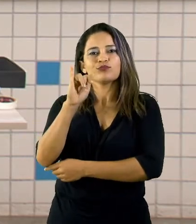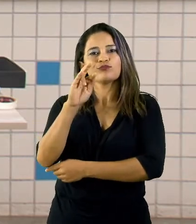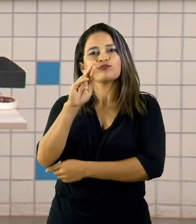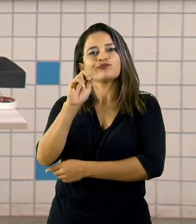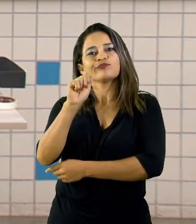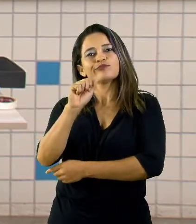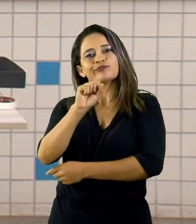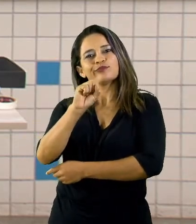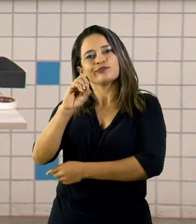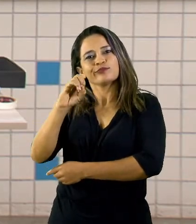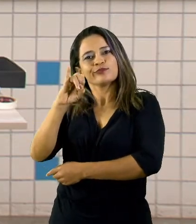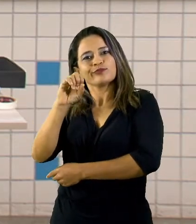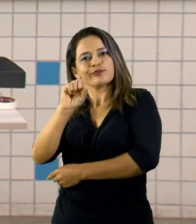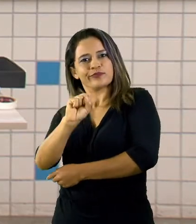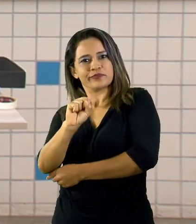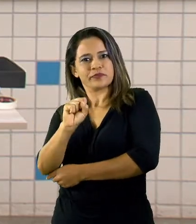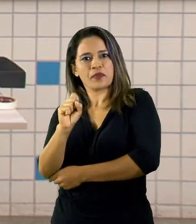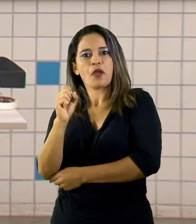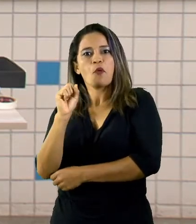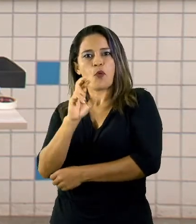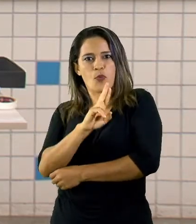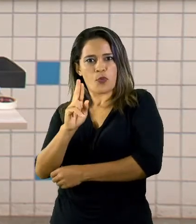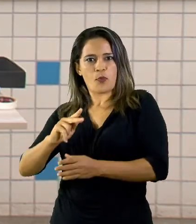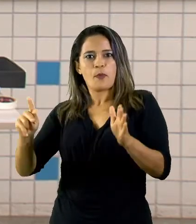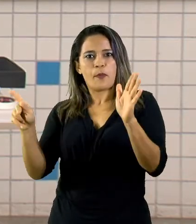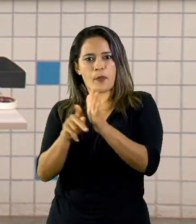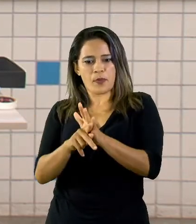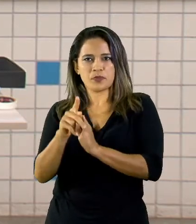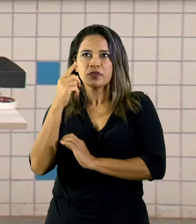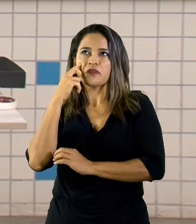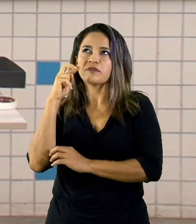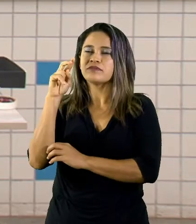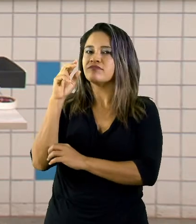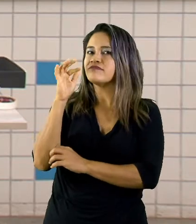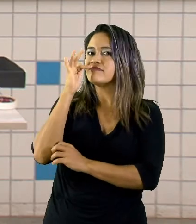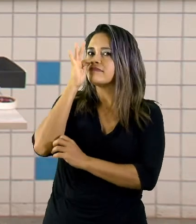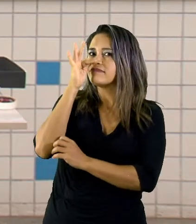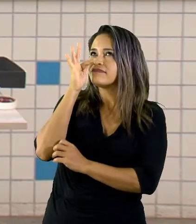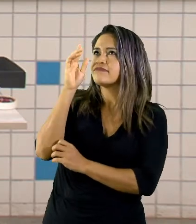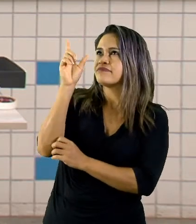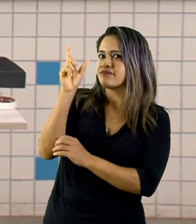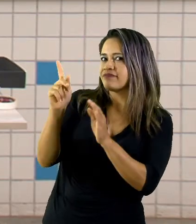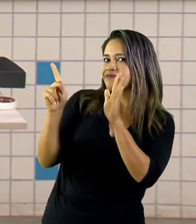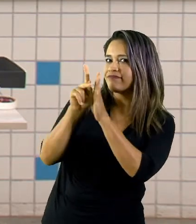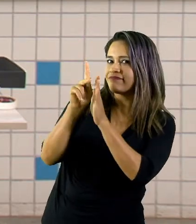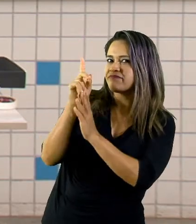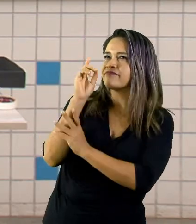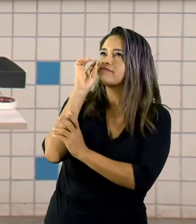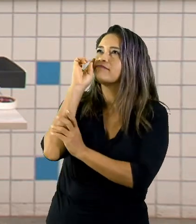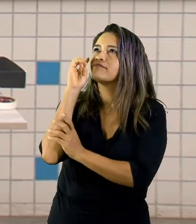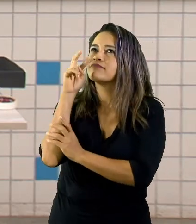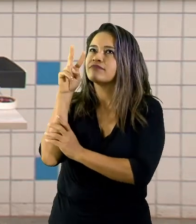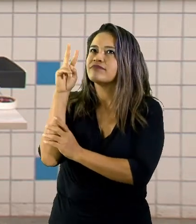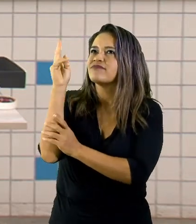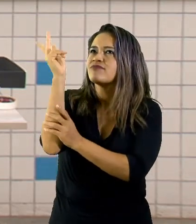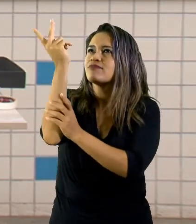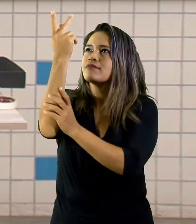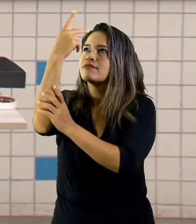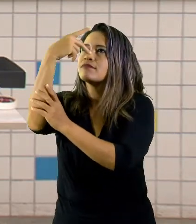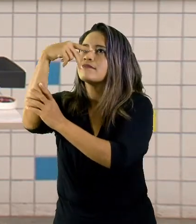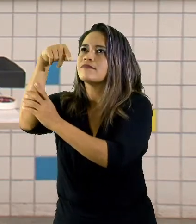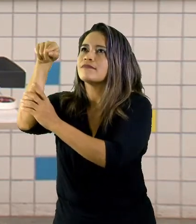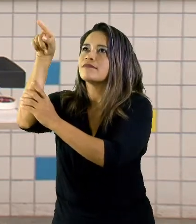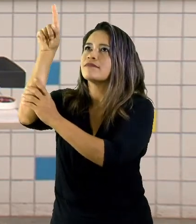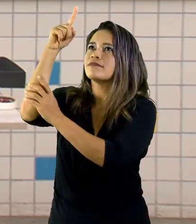ter vindo das flores, que chamam bastante atenção pelo seu formato esférico